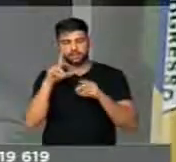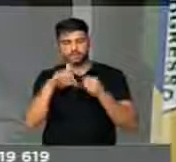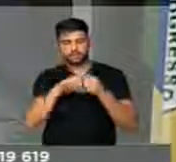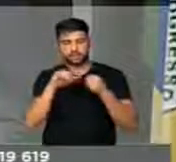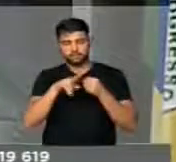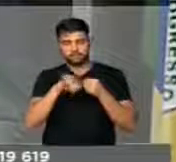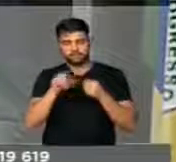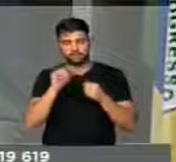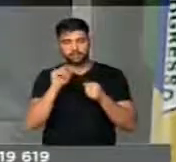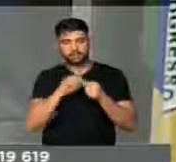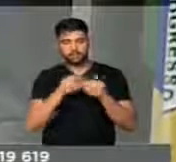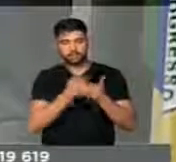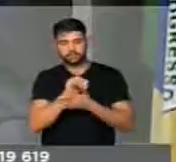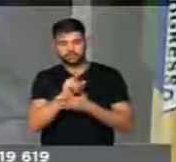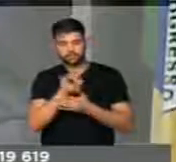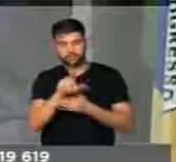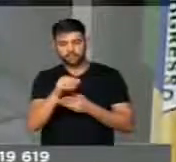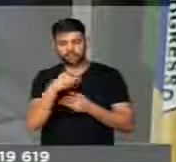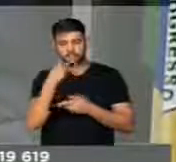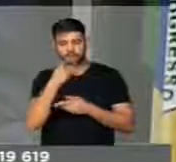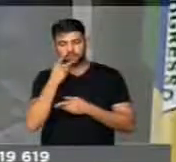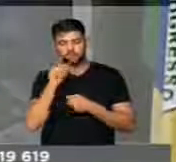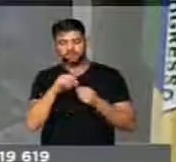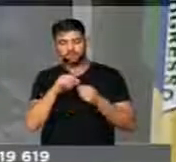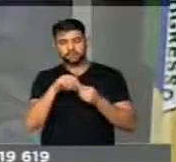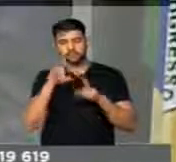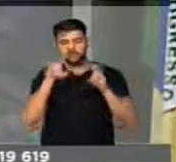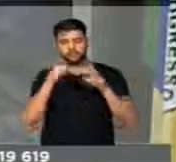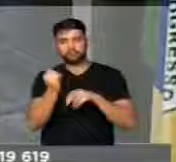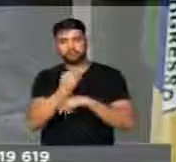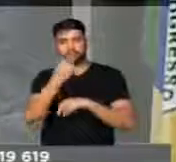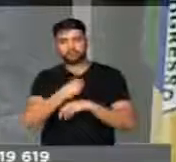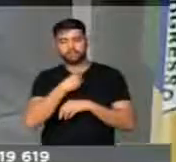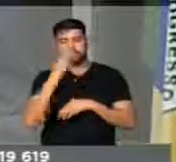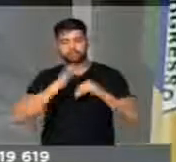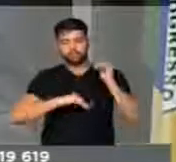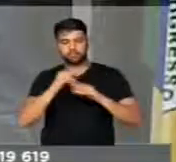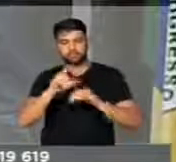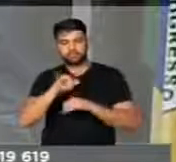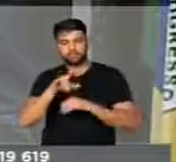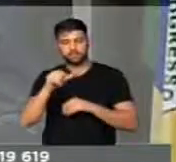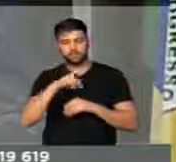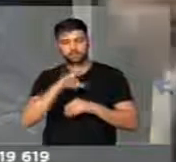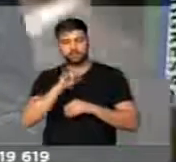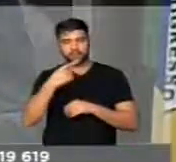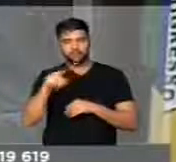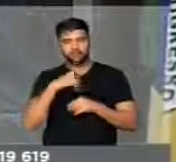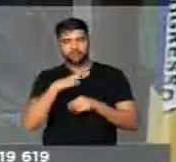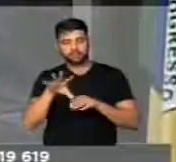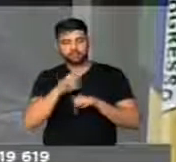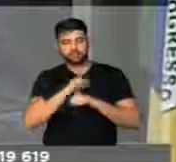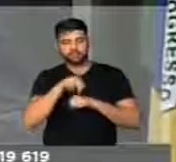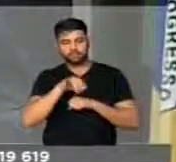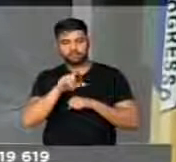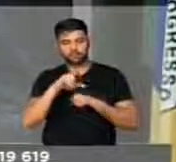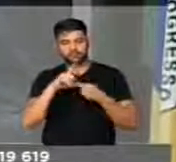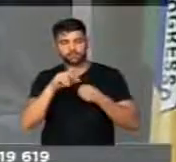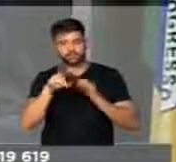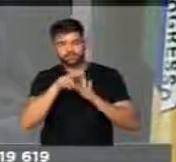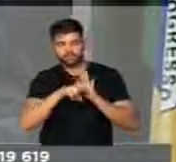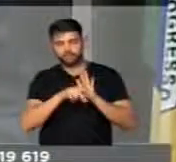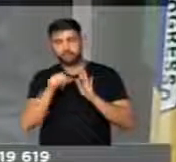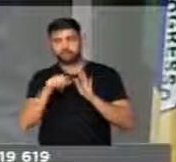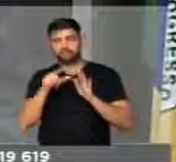requisitos formais de constitucionalidade, tratando de tema pertinente à competência legislativa da União e às atribuições